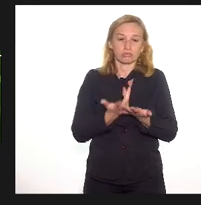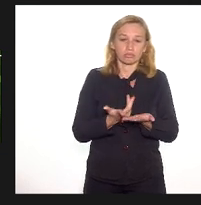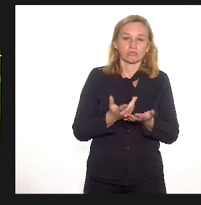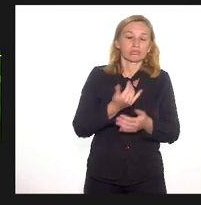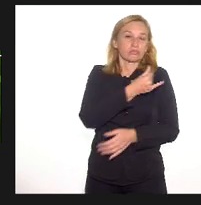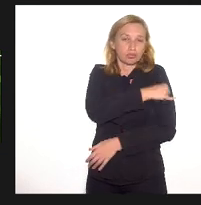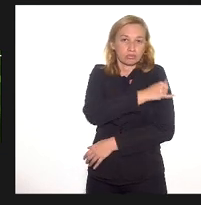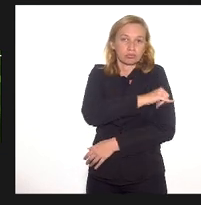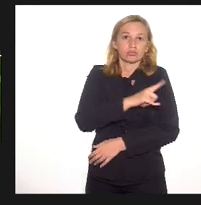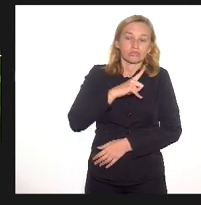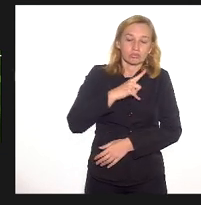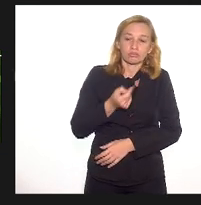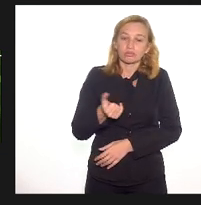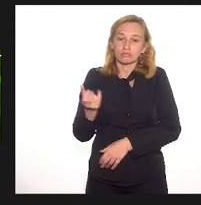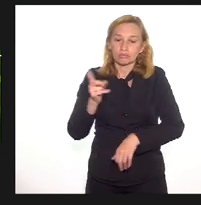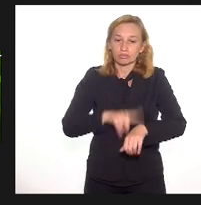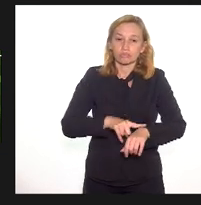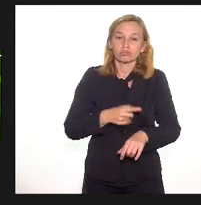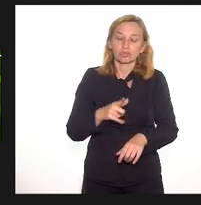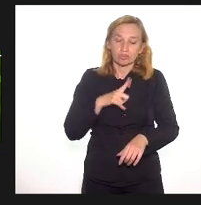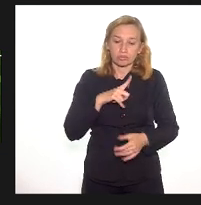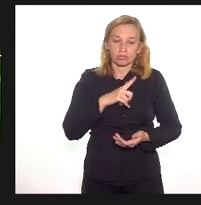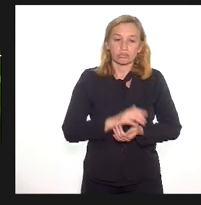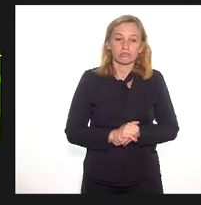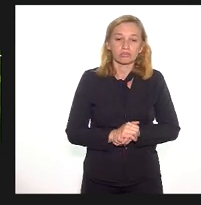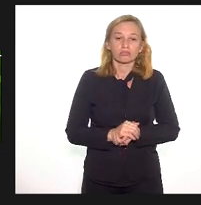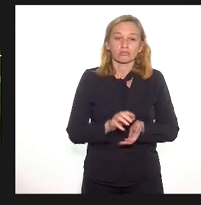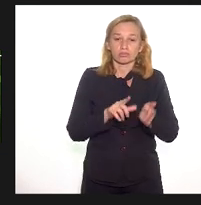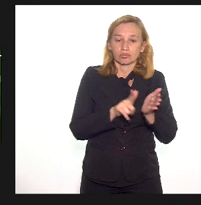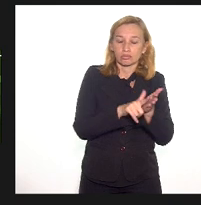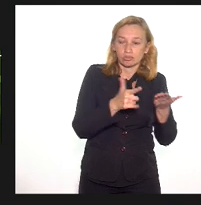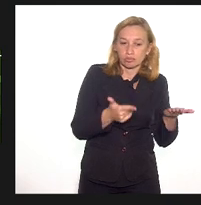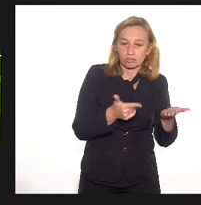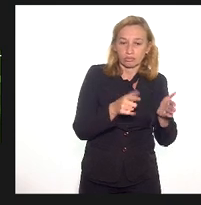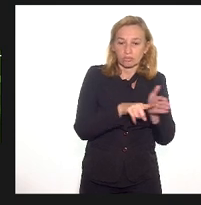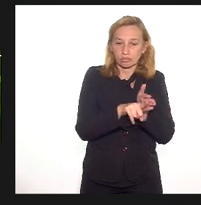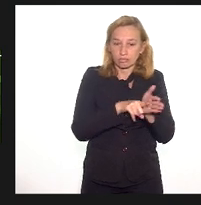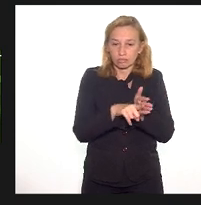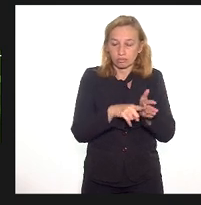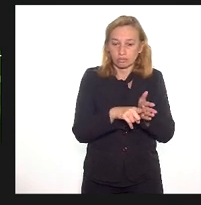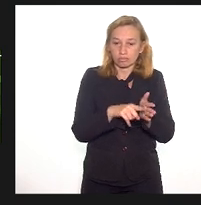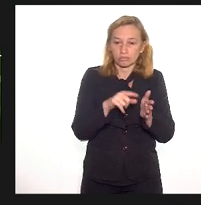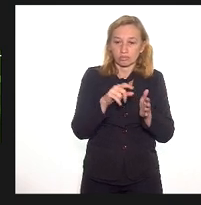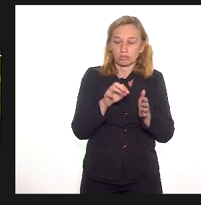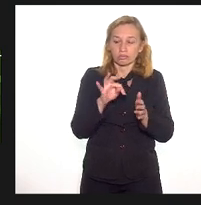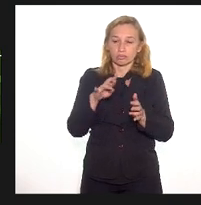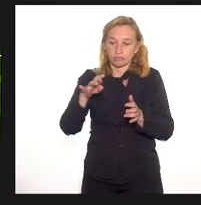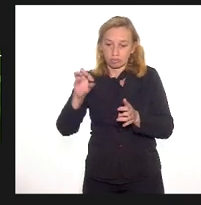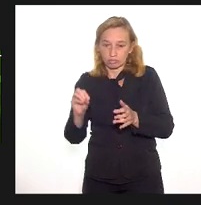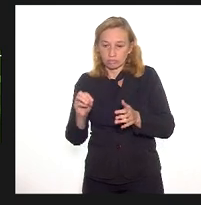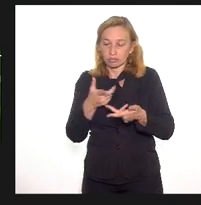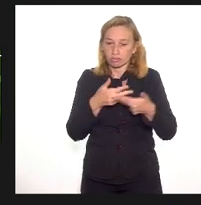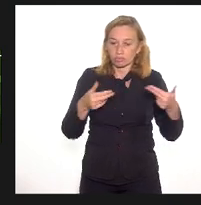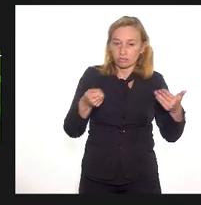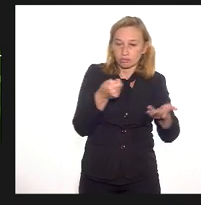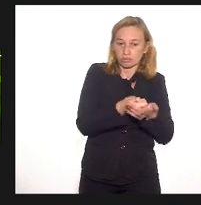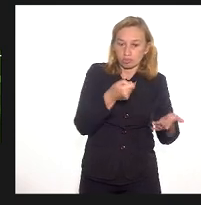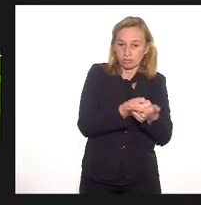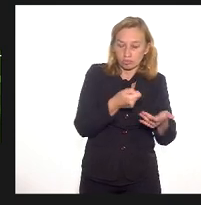Rio tínhamos a GIA, né? Temos a nota fiscal eletrônica, enfim, temos diversas obrigações